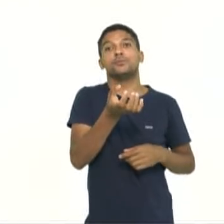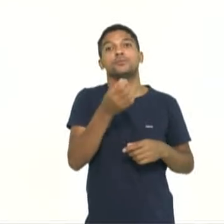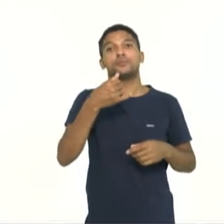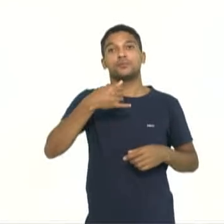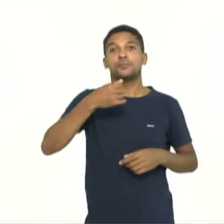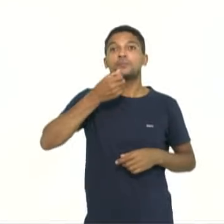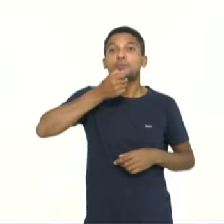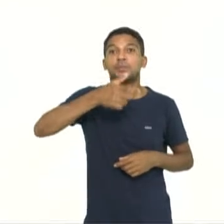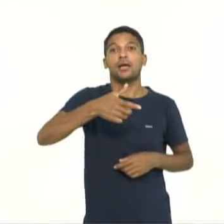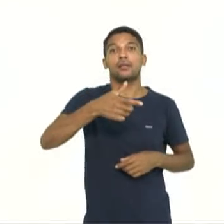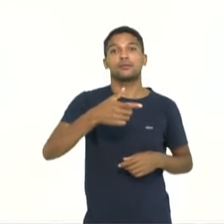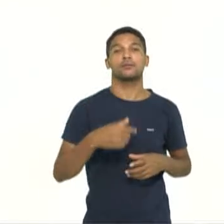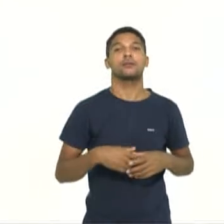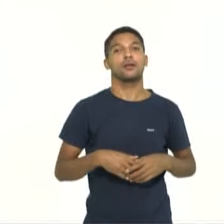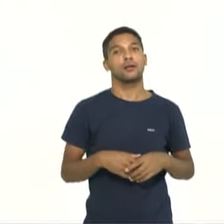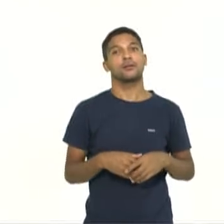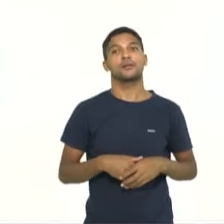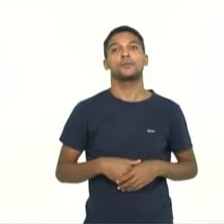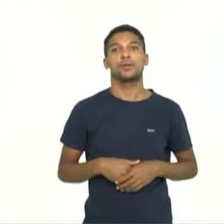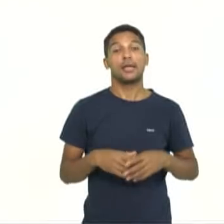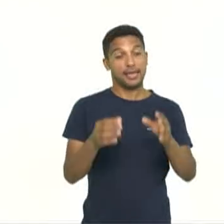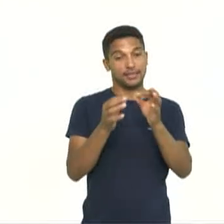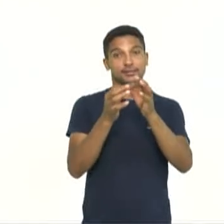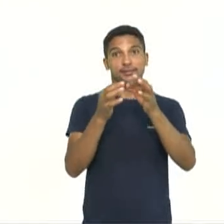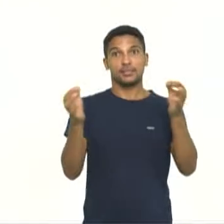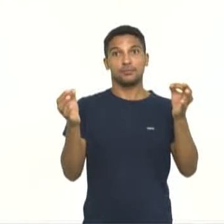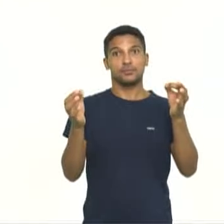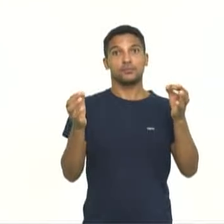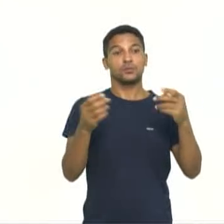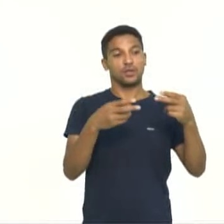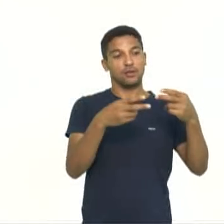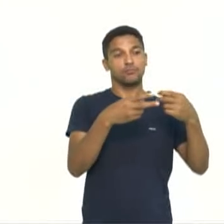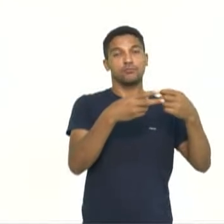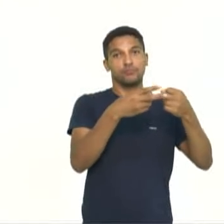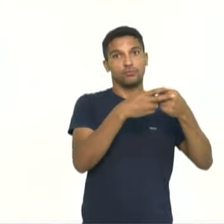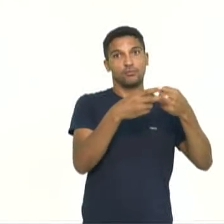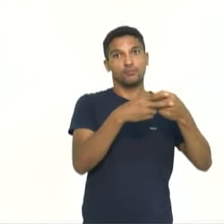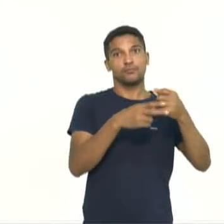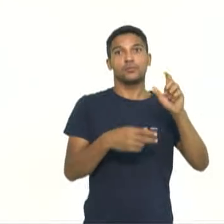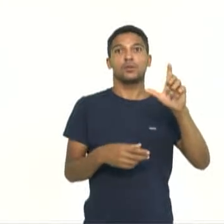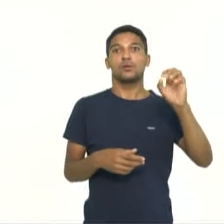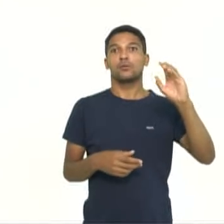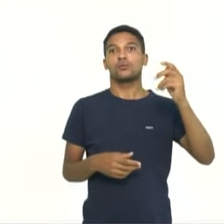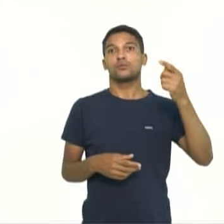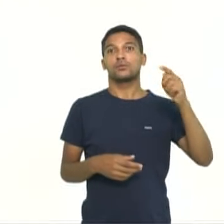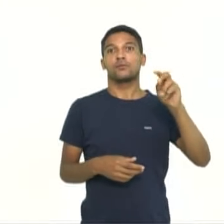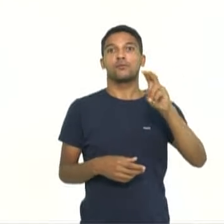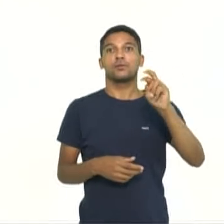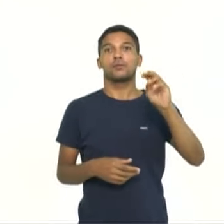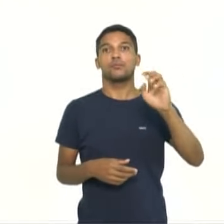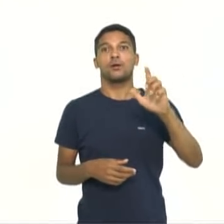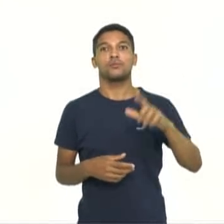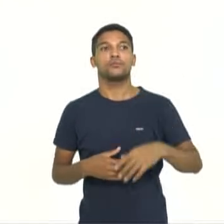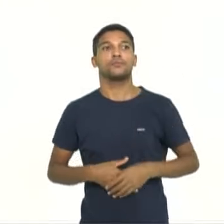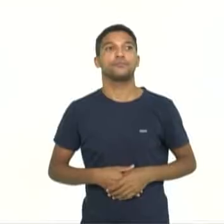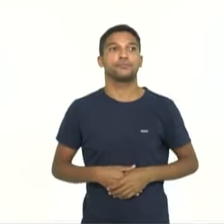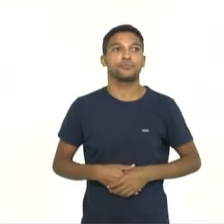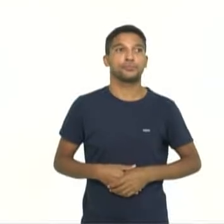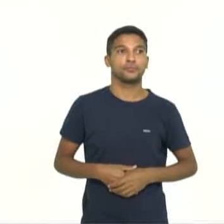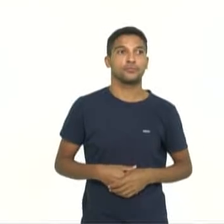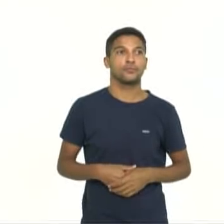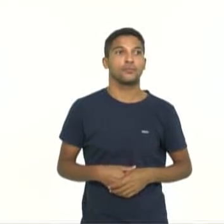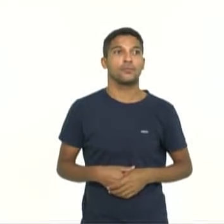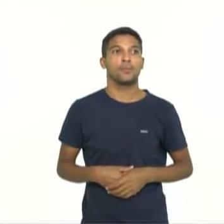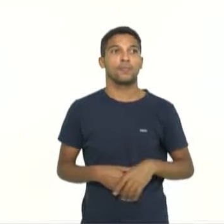estudo nos traz benefícios. Também aqui o verbo é o verbo trazer. Ai, professora, mas estudo eu achei que era verbo, quando